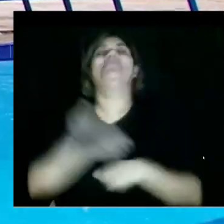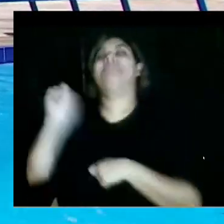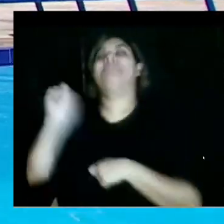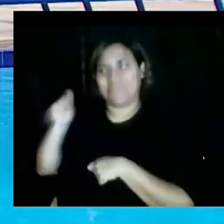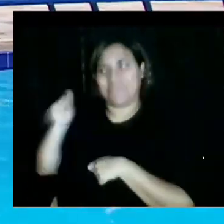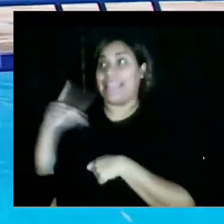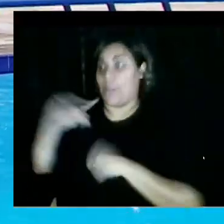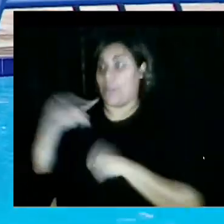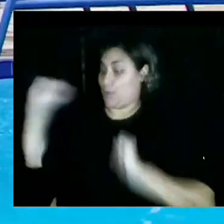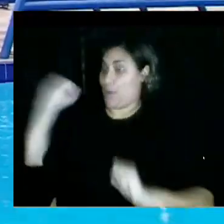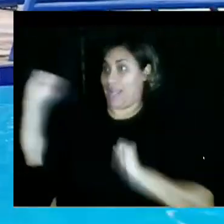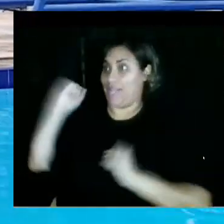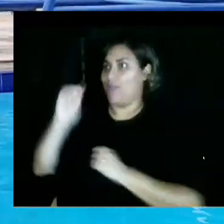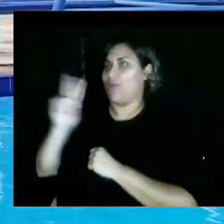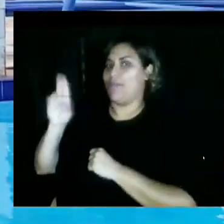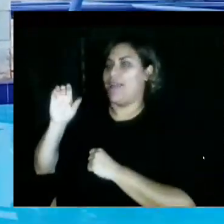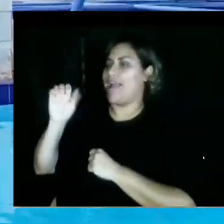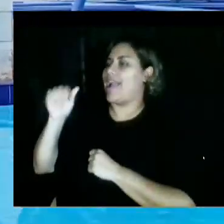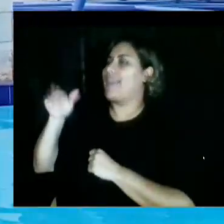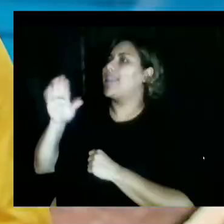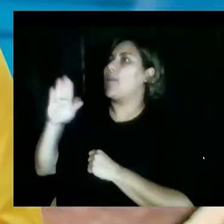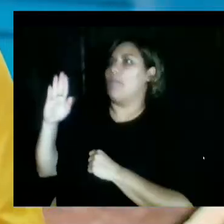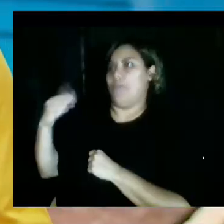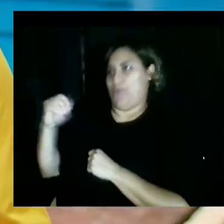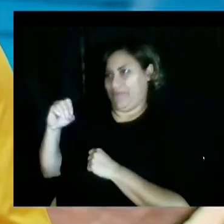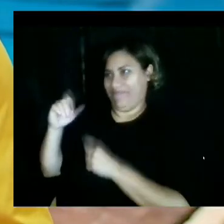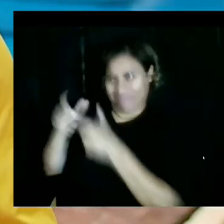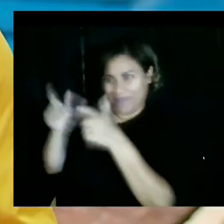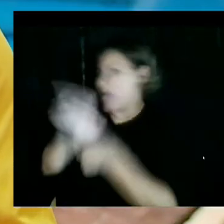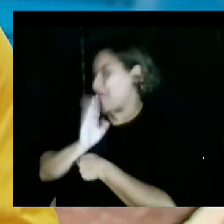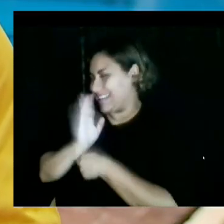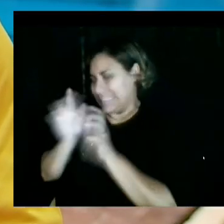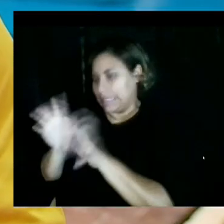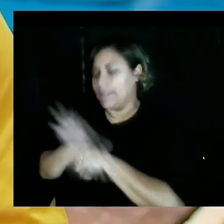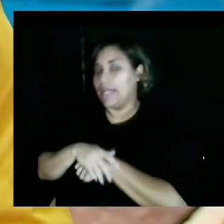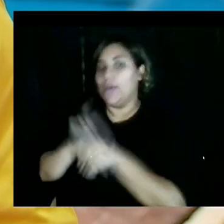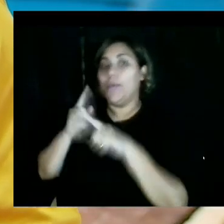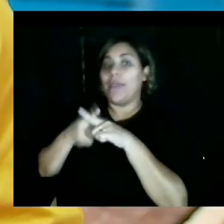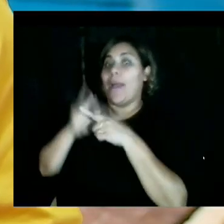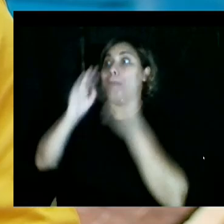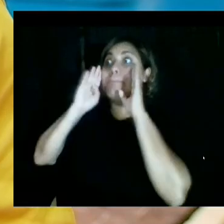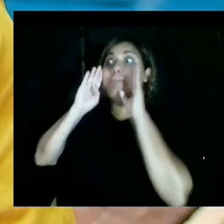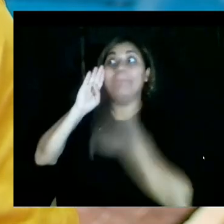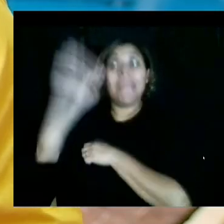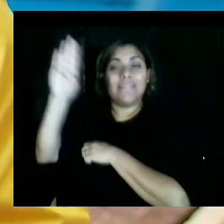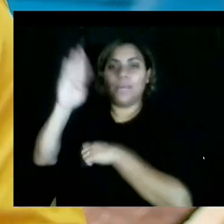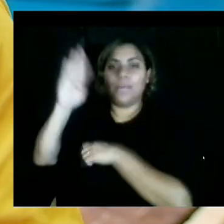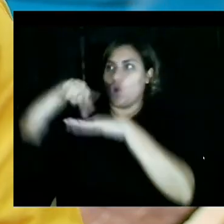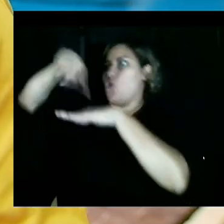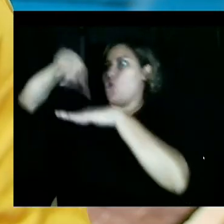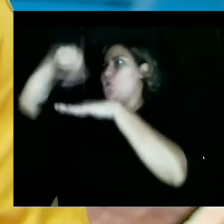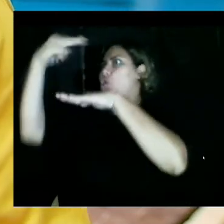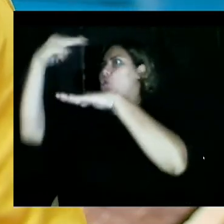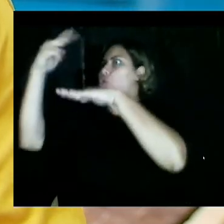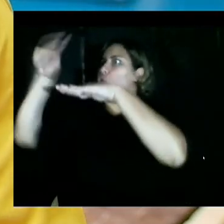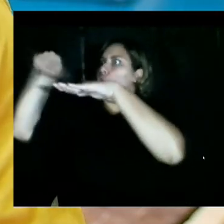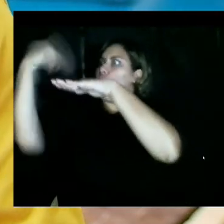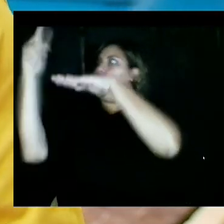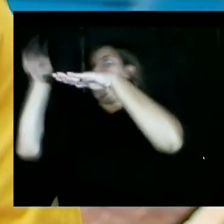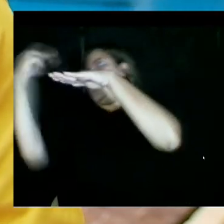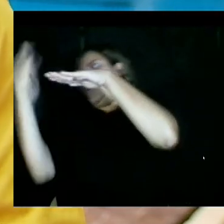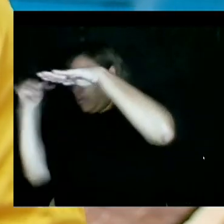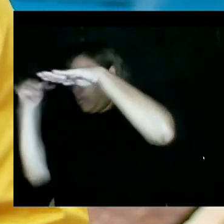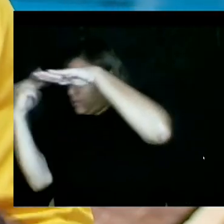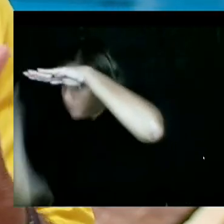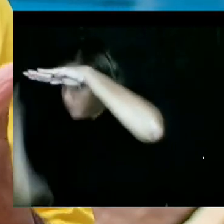de canebo, porque em determinados saltos, principalmente os saltos com rotação, quando você vai segurar no corpo, se você